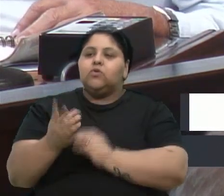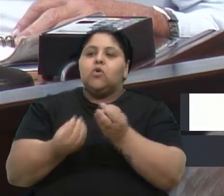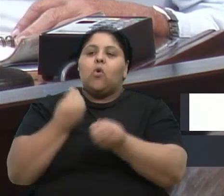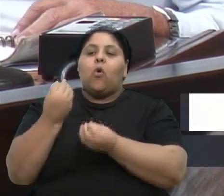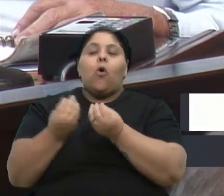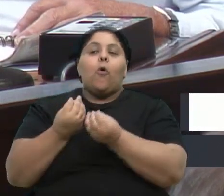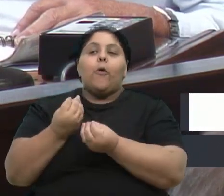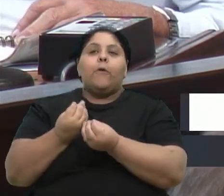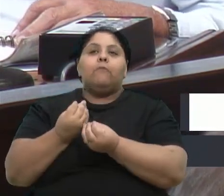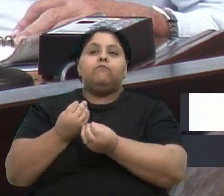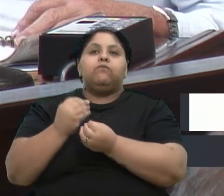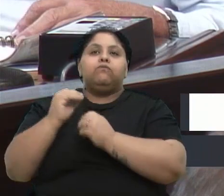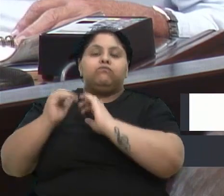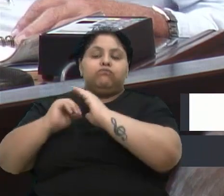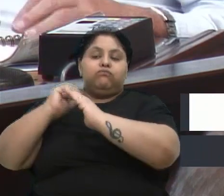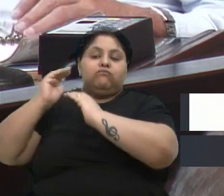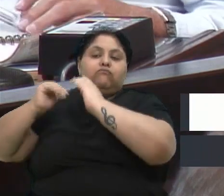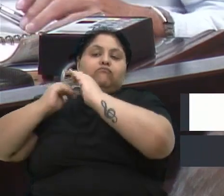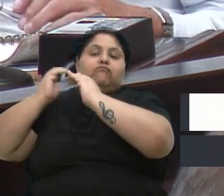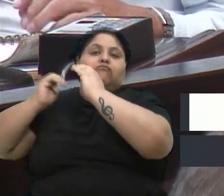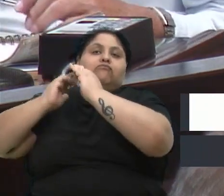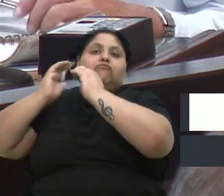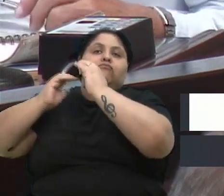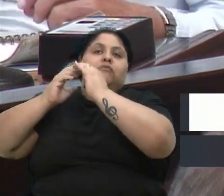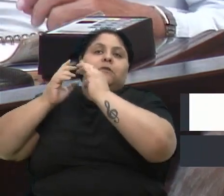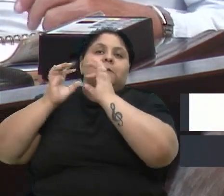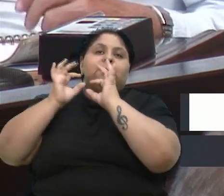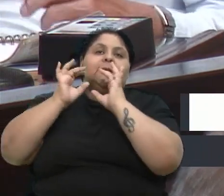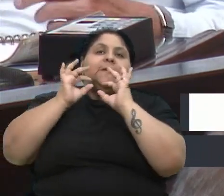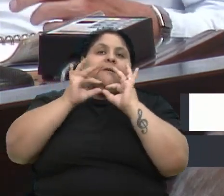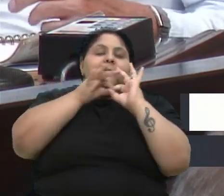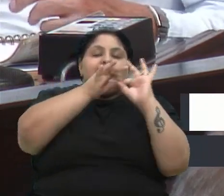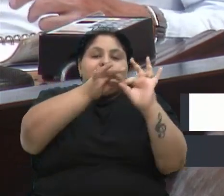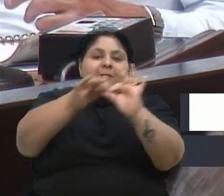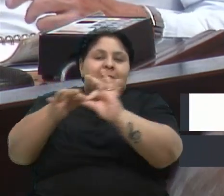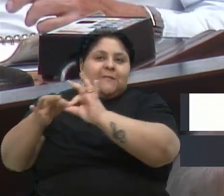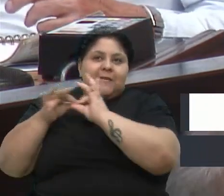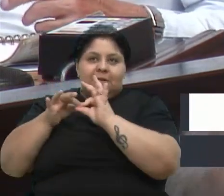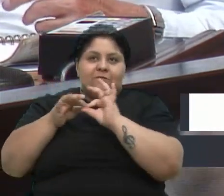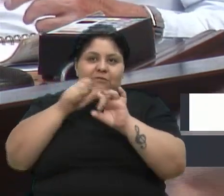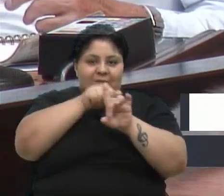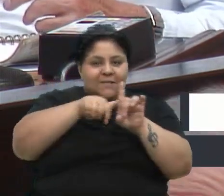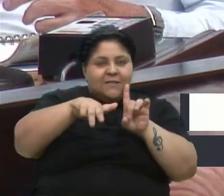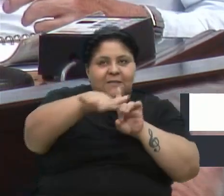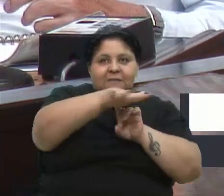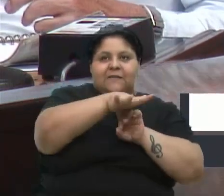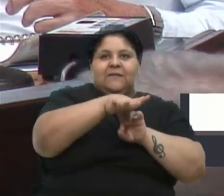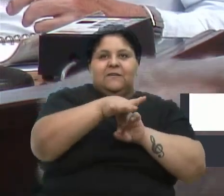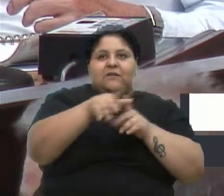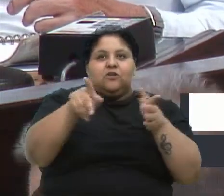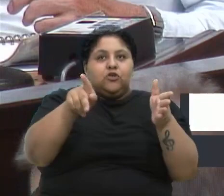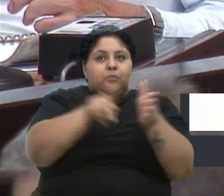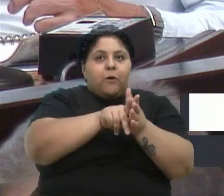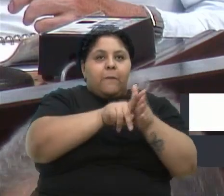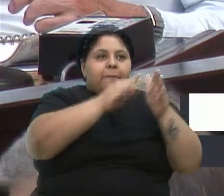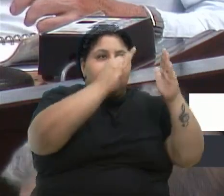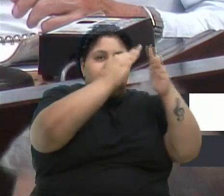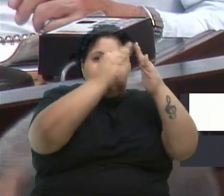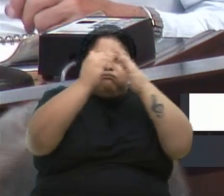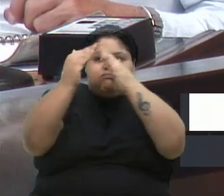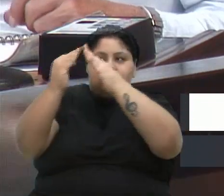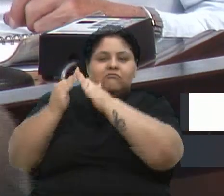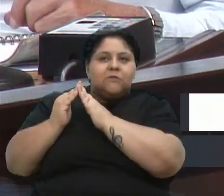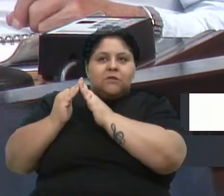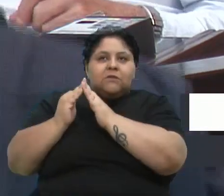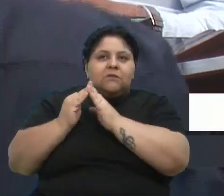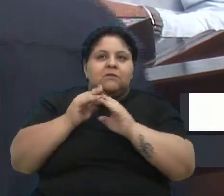tem construído, de fato, vínculos entre a sociedade, entre os próprios vizinhos, no cuidado